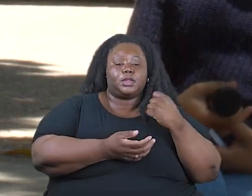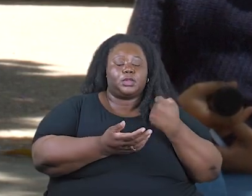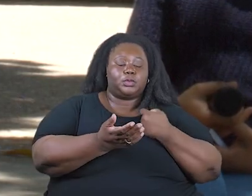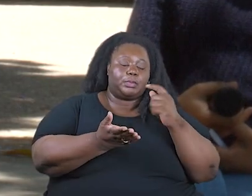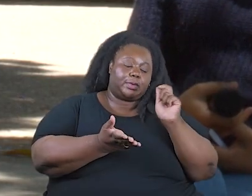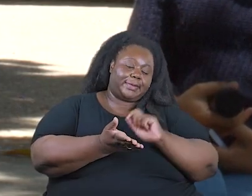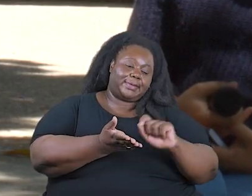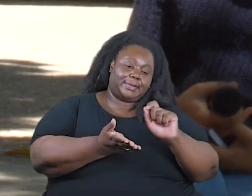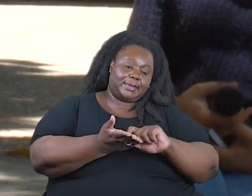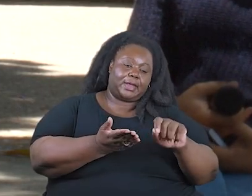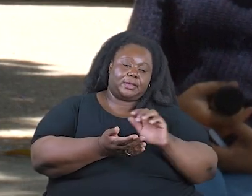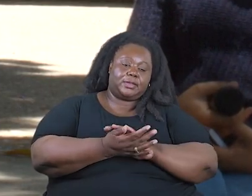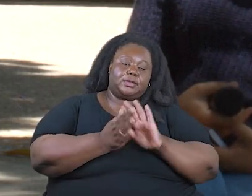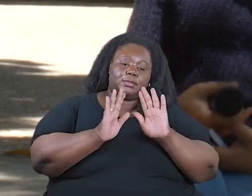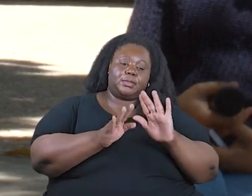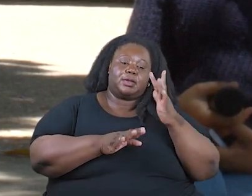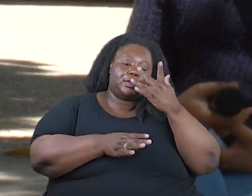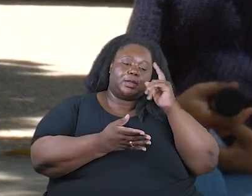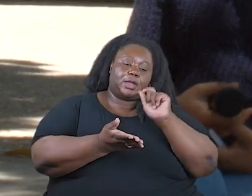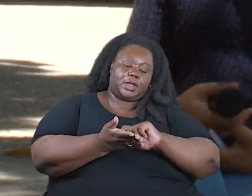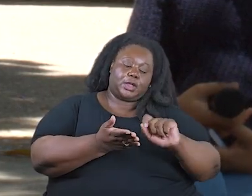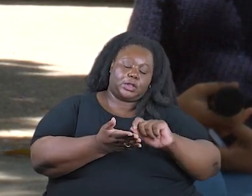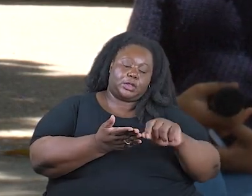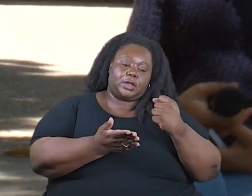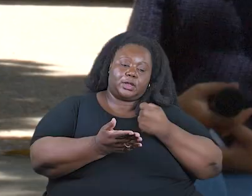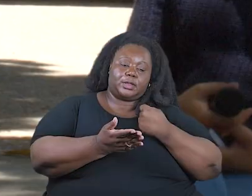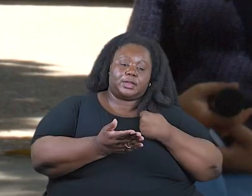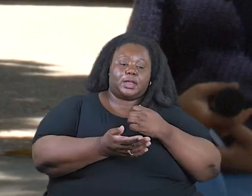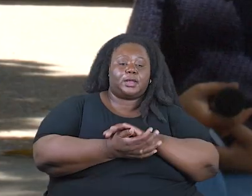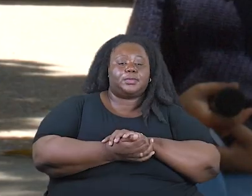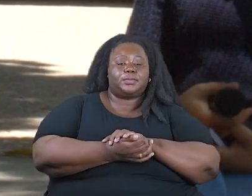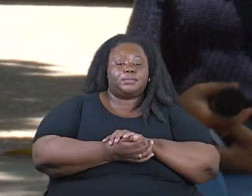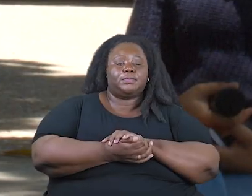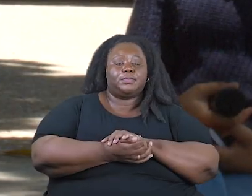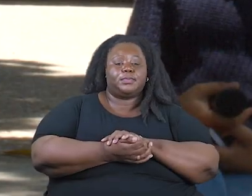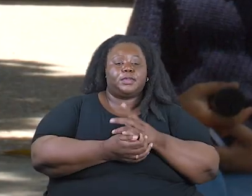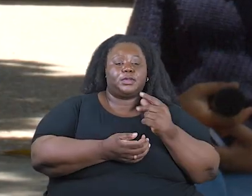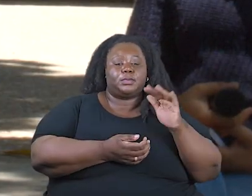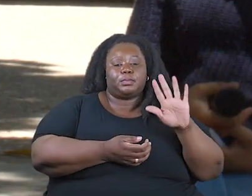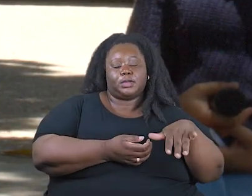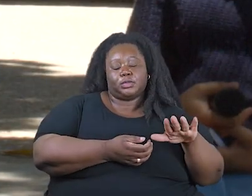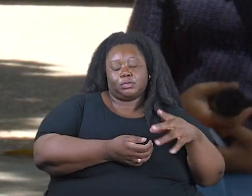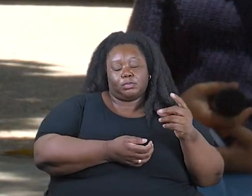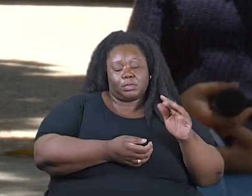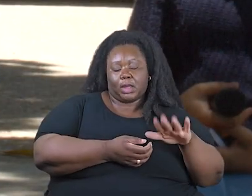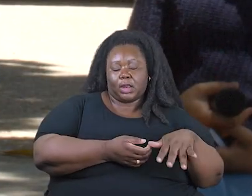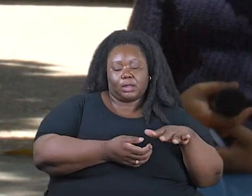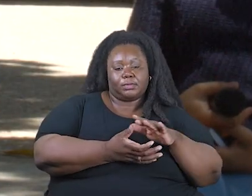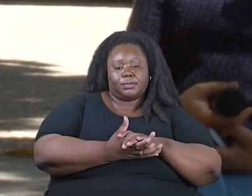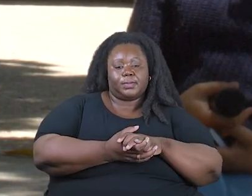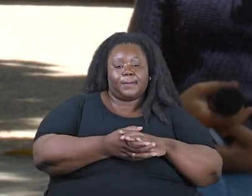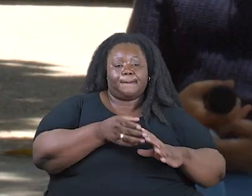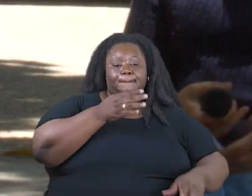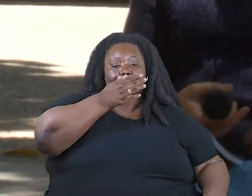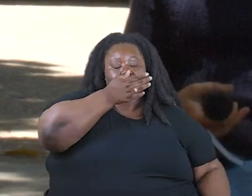e assinados. Só que, apesar de ser numerado e assinado, custava o preço de um livro comum.